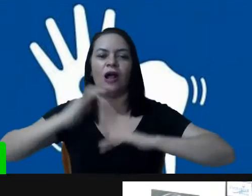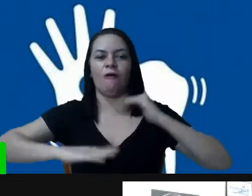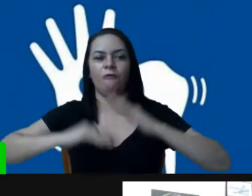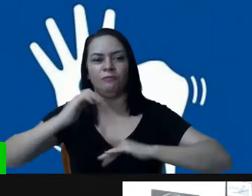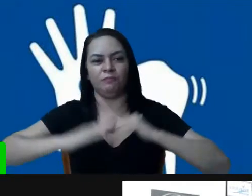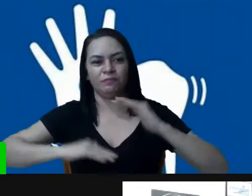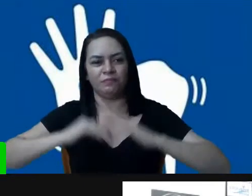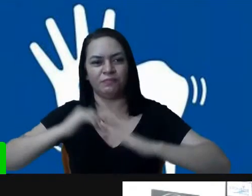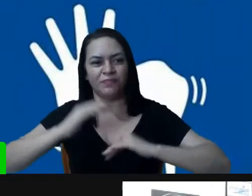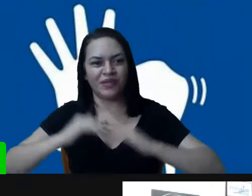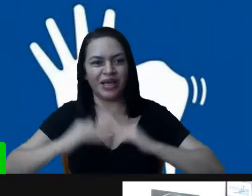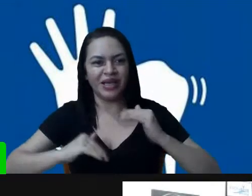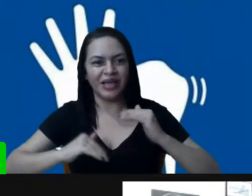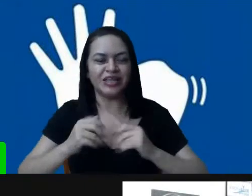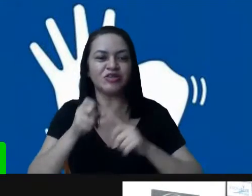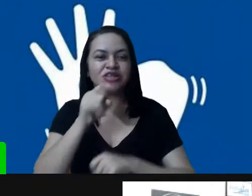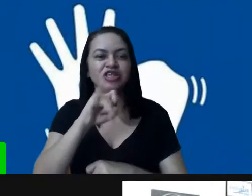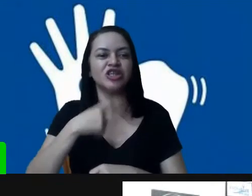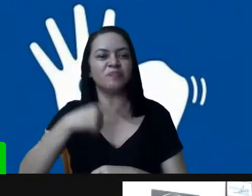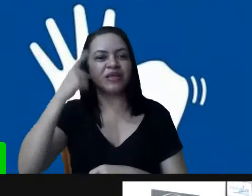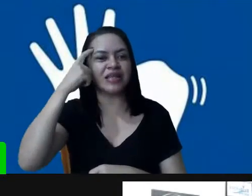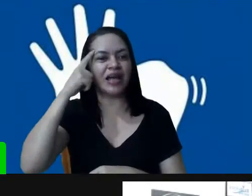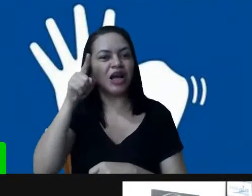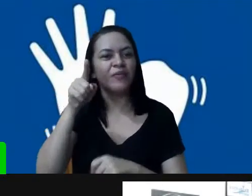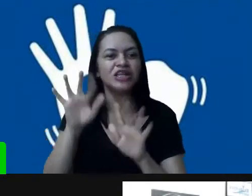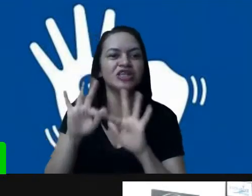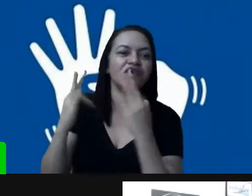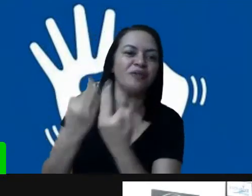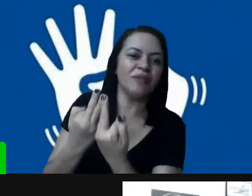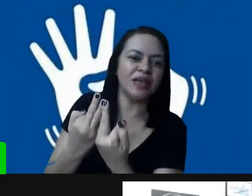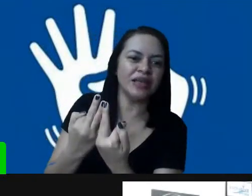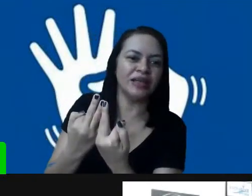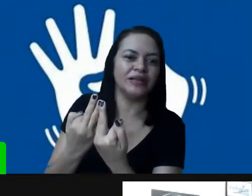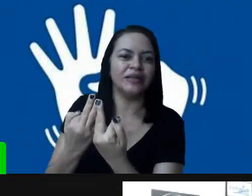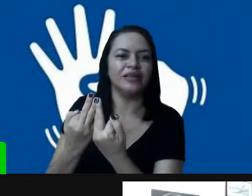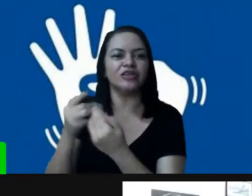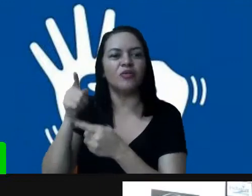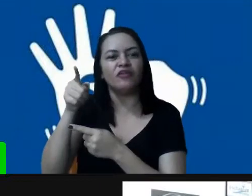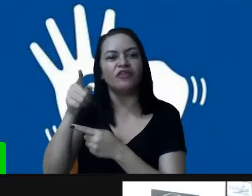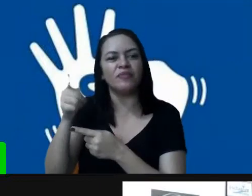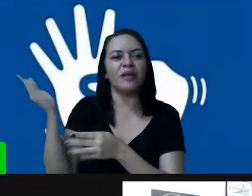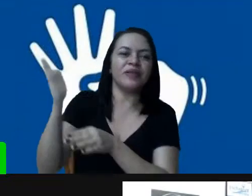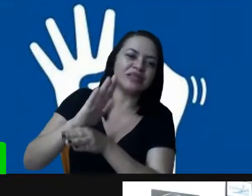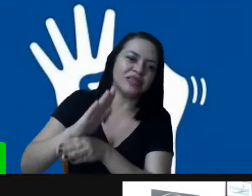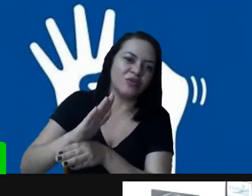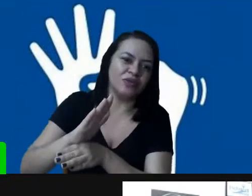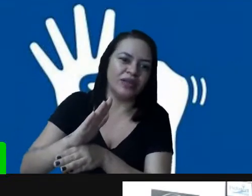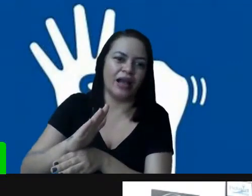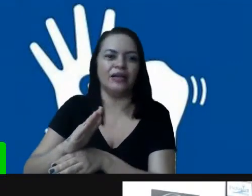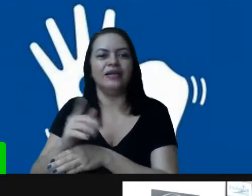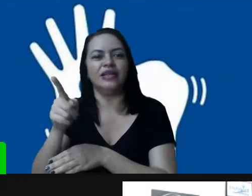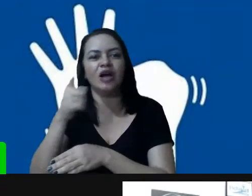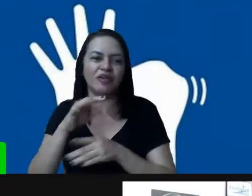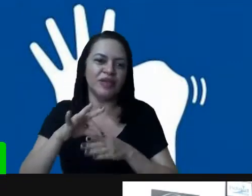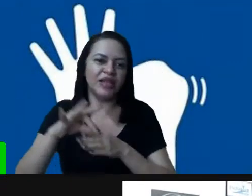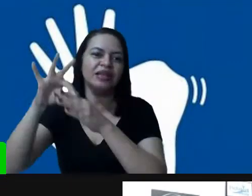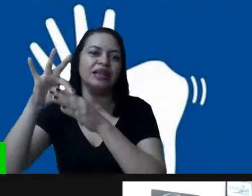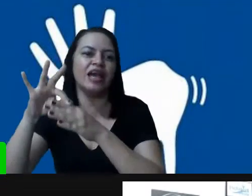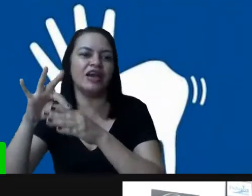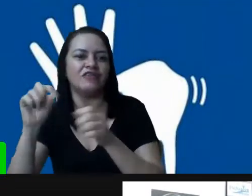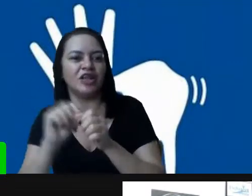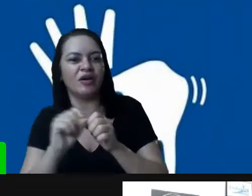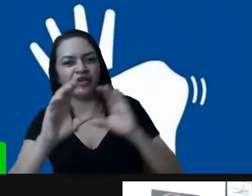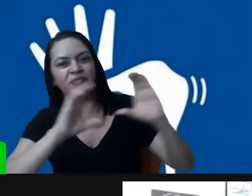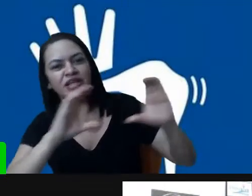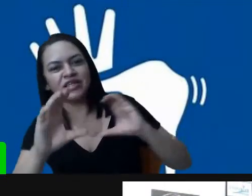profissional. Né? Então, se a gente pensar, não, eles têm família, então a família precisa cuidar. Não, a família que